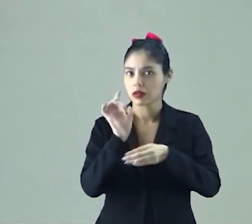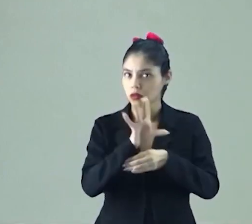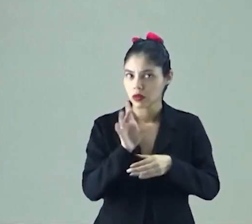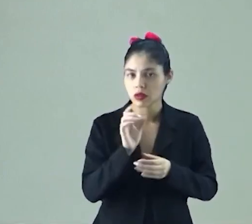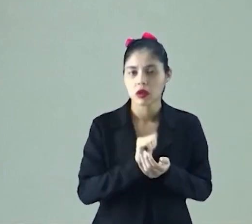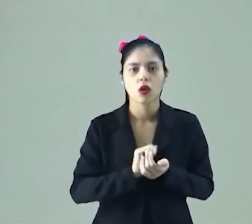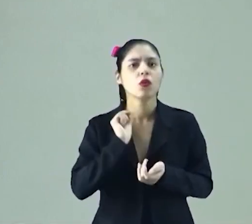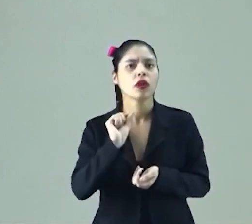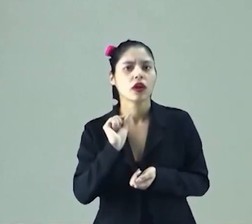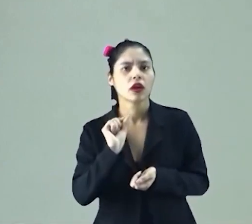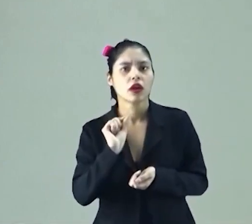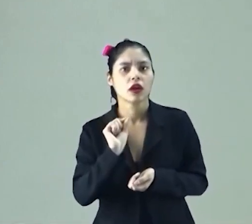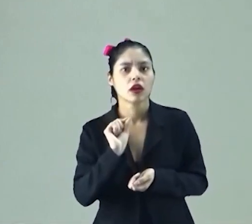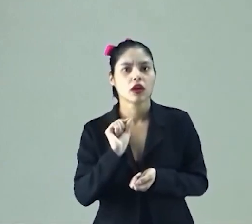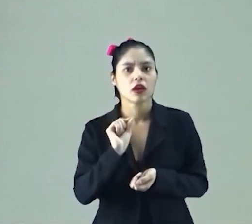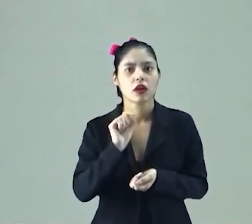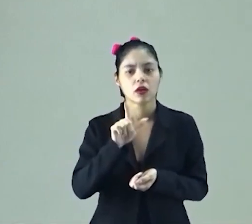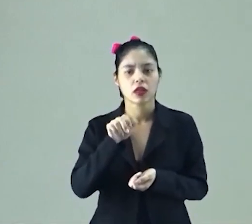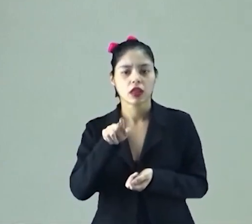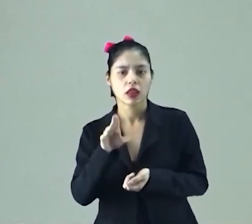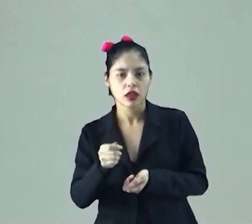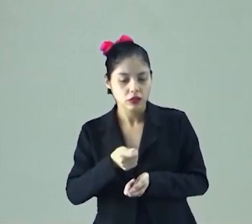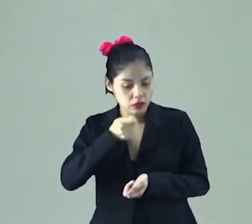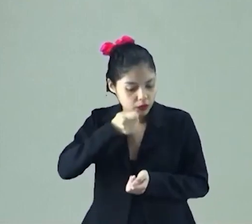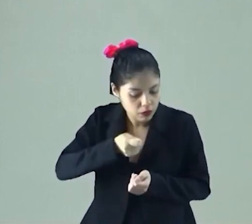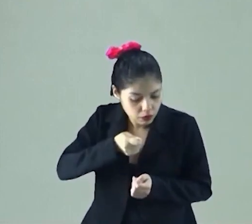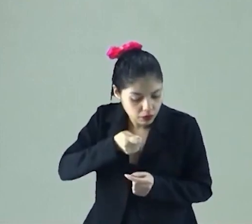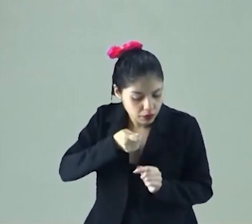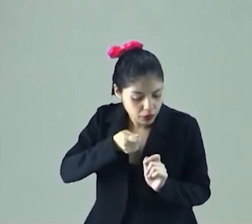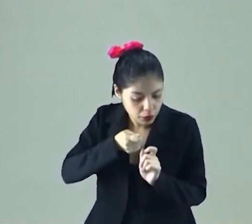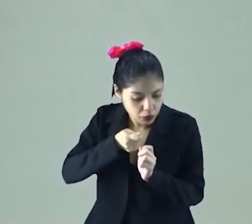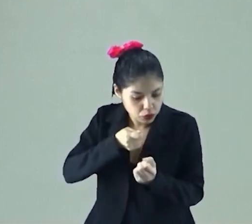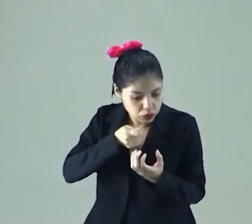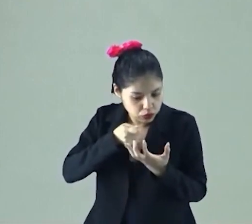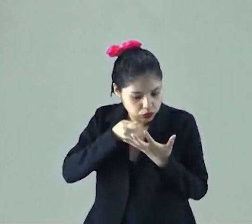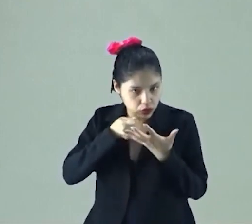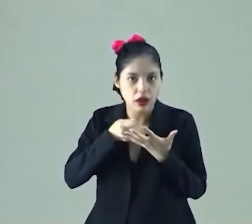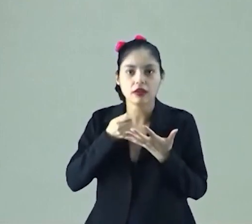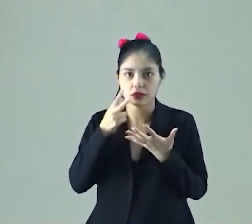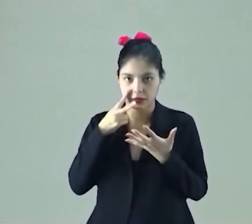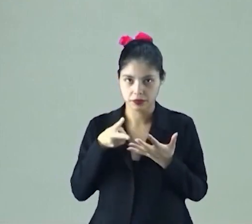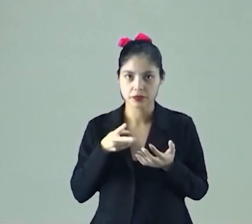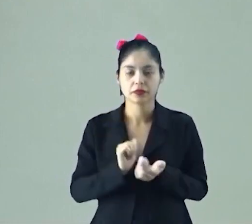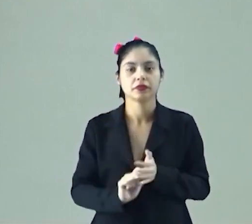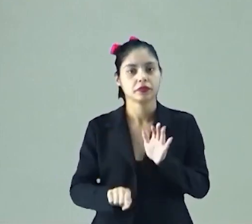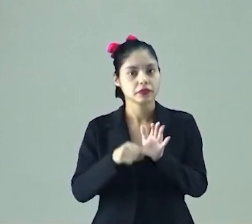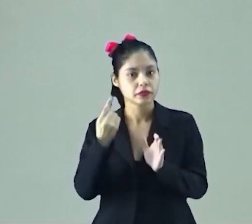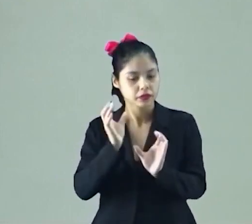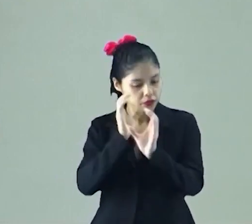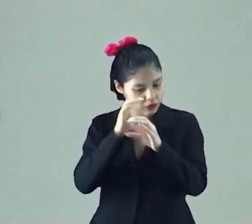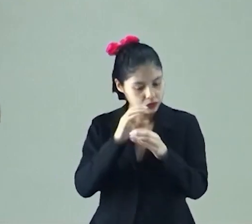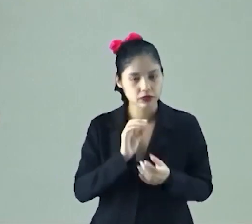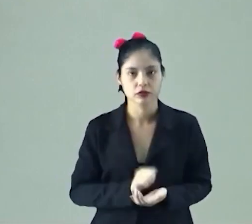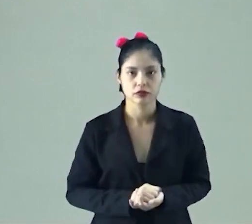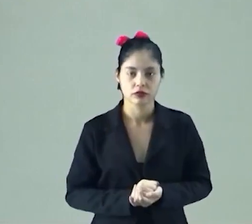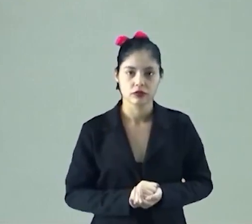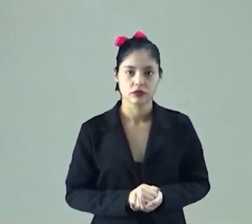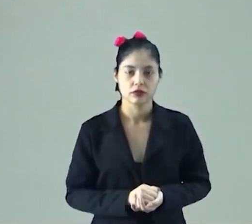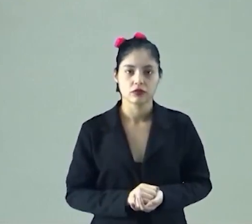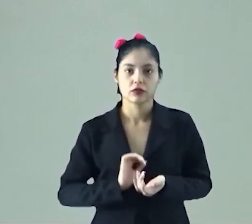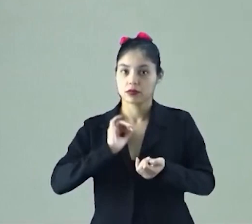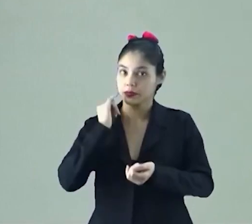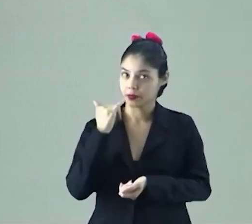microscópio. O que é uma lente de aumento? Uma lupa, né? E aí os primeiros microscópicos, depois os